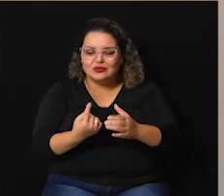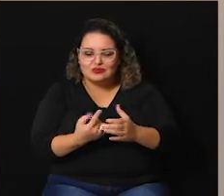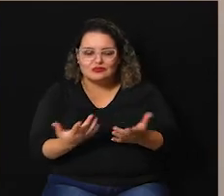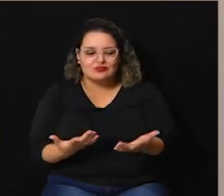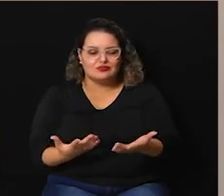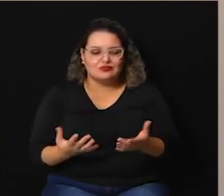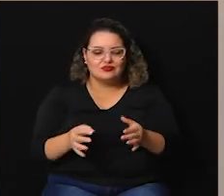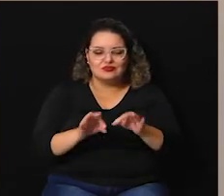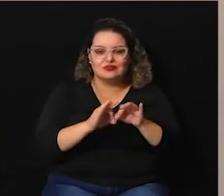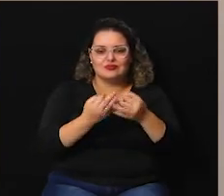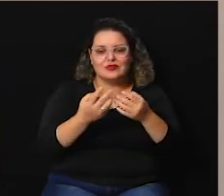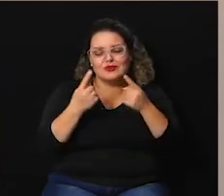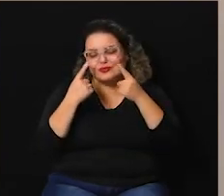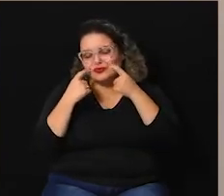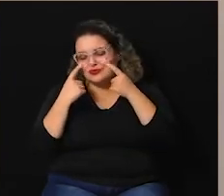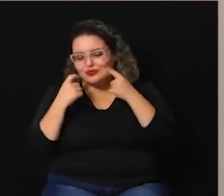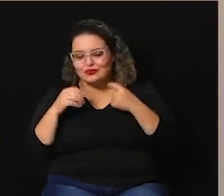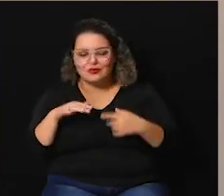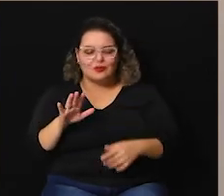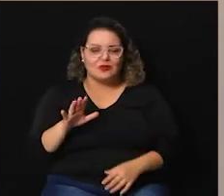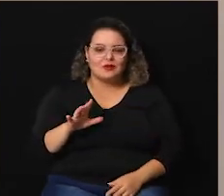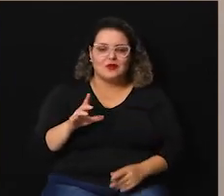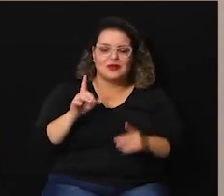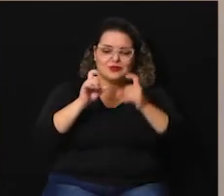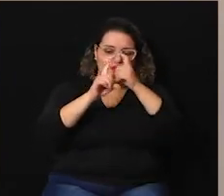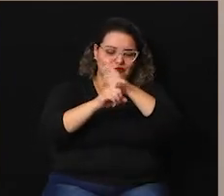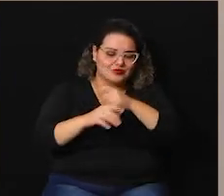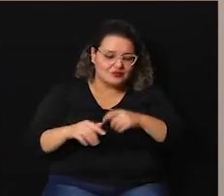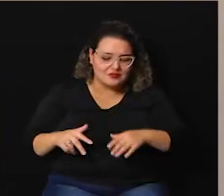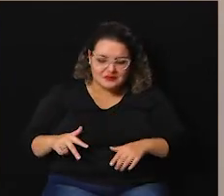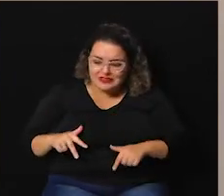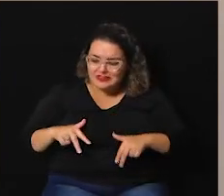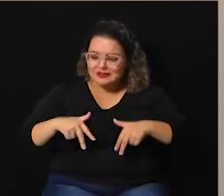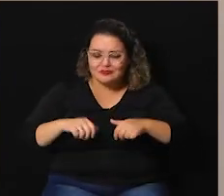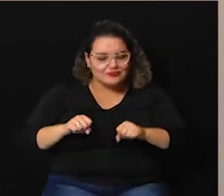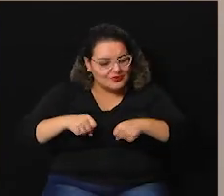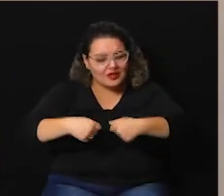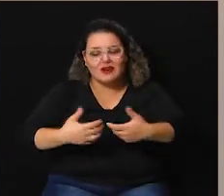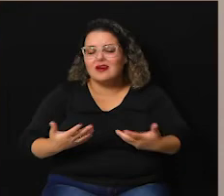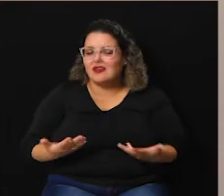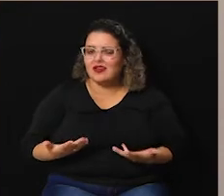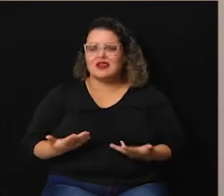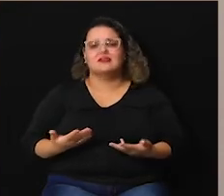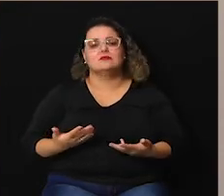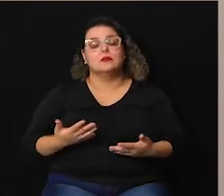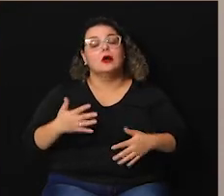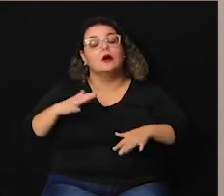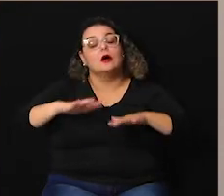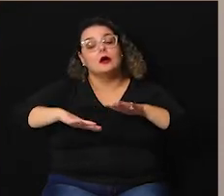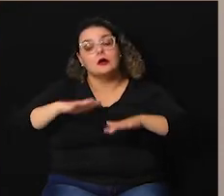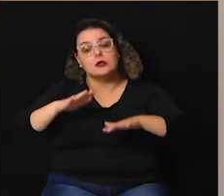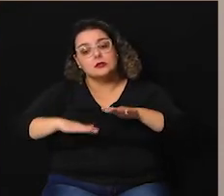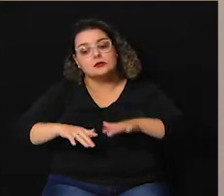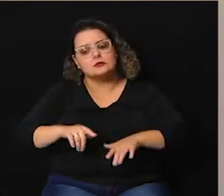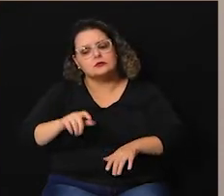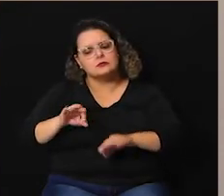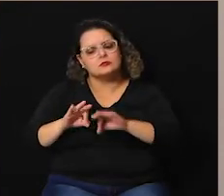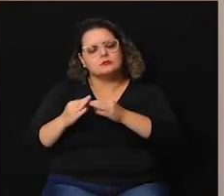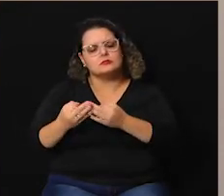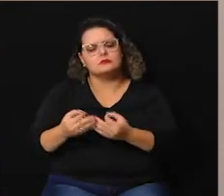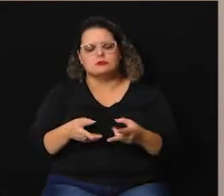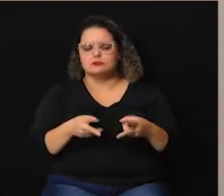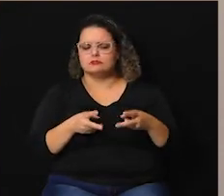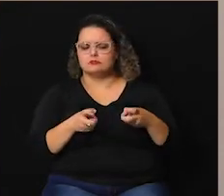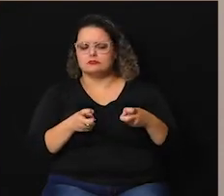com a família, chora mais, tem mais dificuldades para tomar iniciativa. Isso, muitas vezes, alguém da